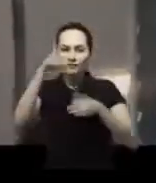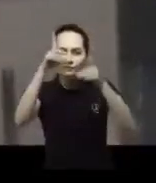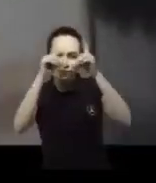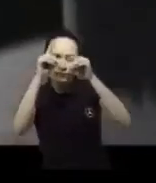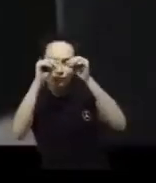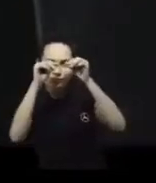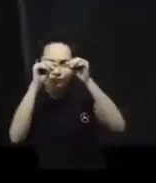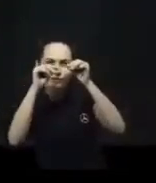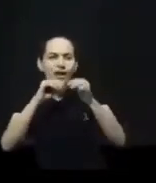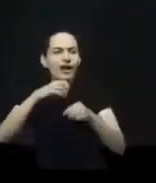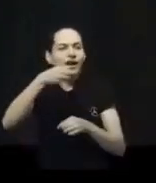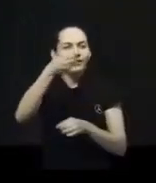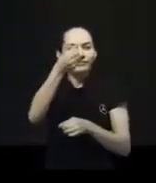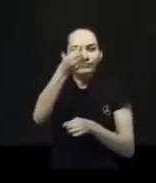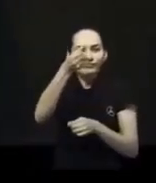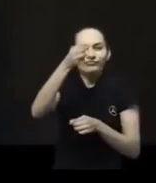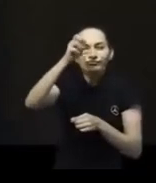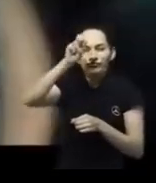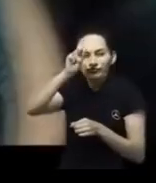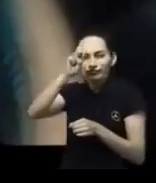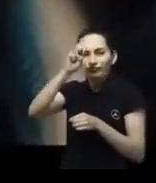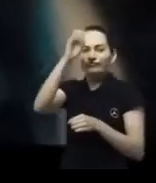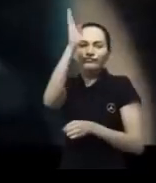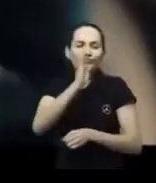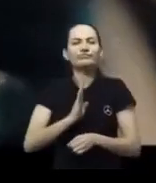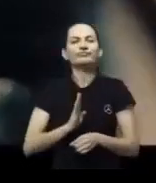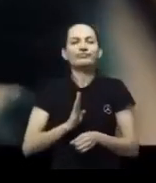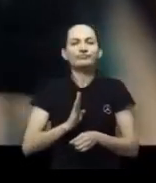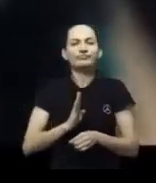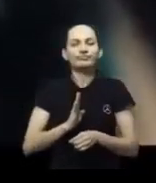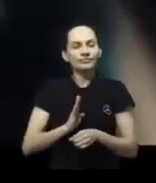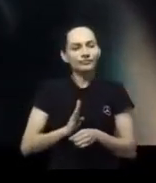Mercedes-Benz está completando 65 anos de Brasil.